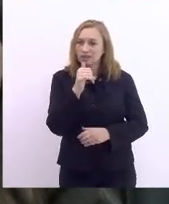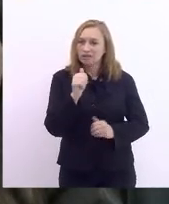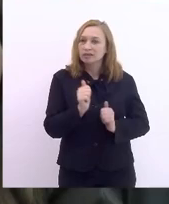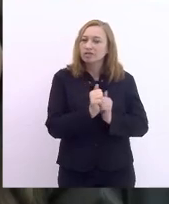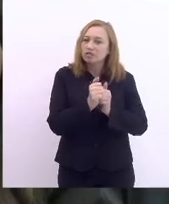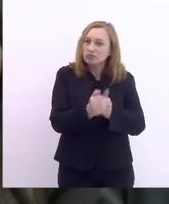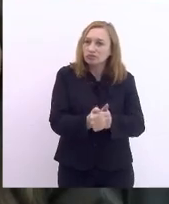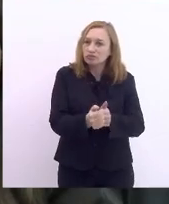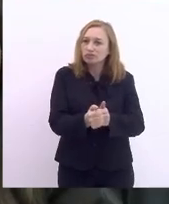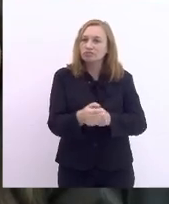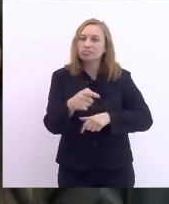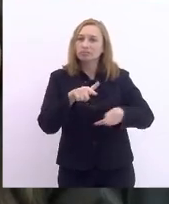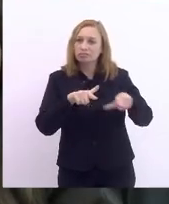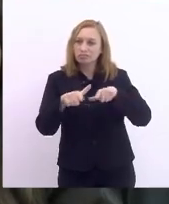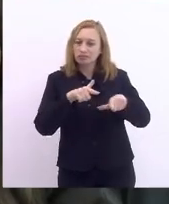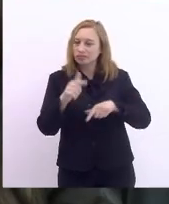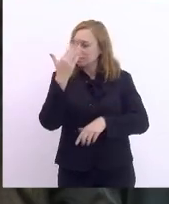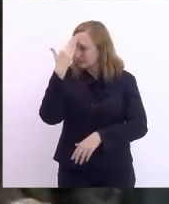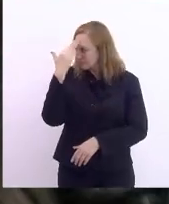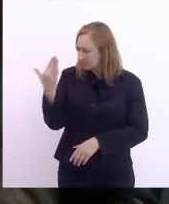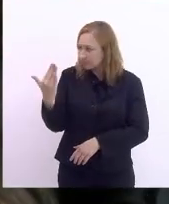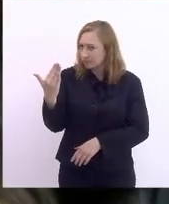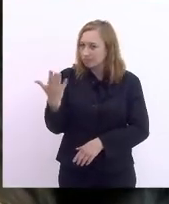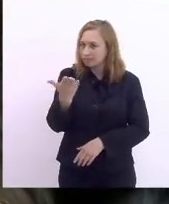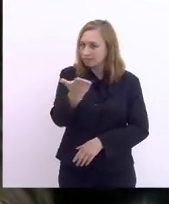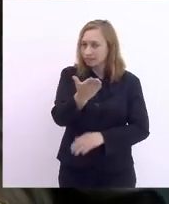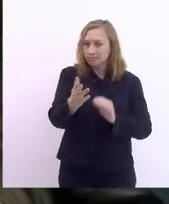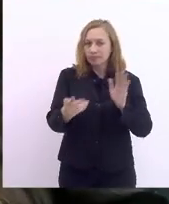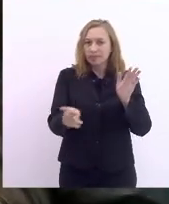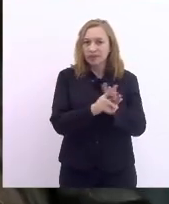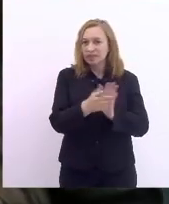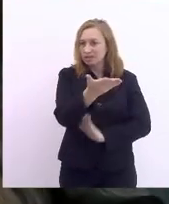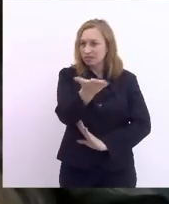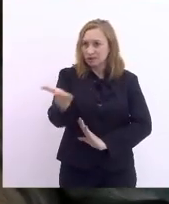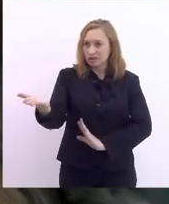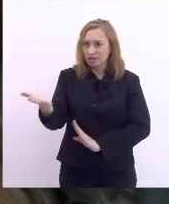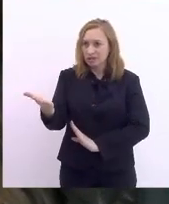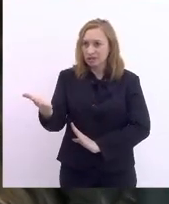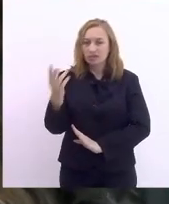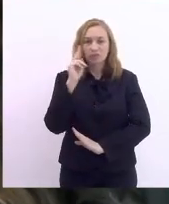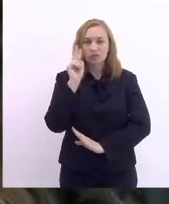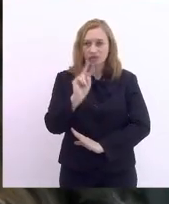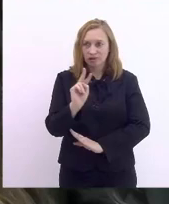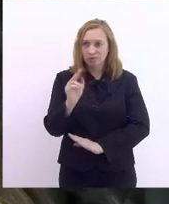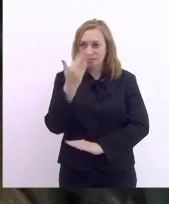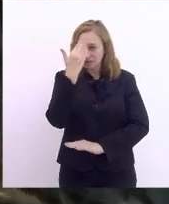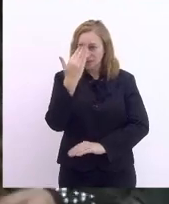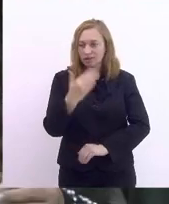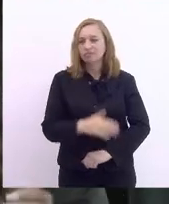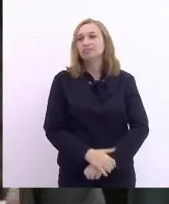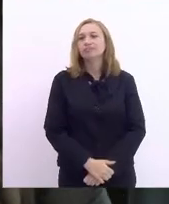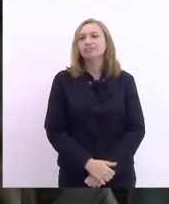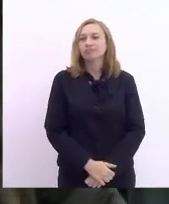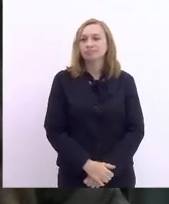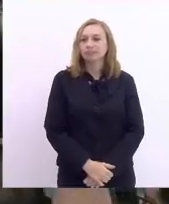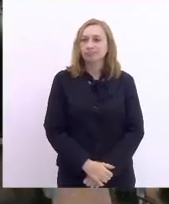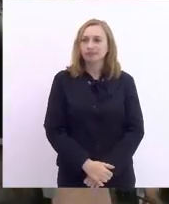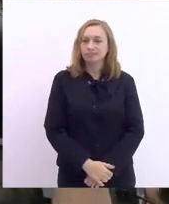acompanha nessa jornada quero agradecer a isso é para vocês todos vocês tão me assistindo obrigado a